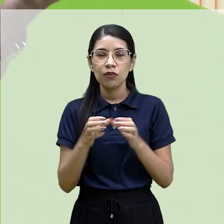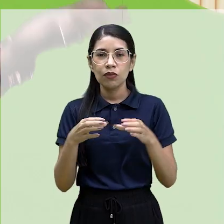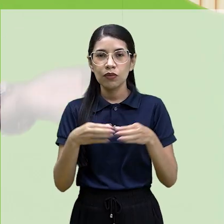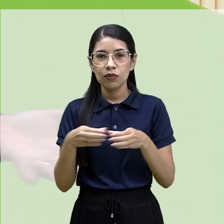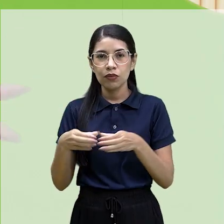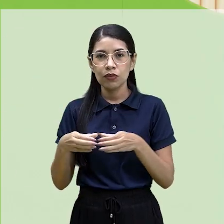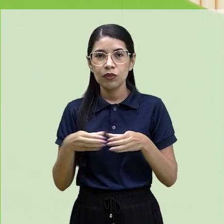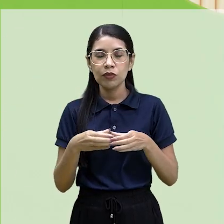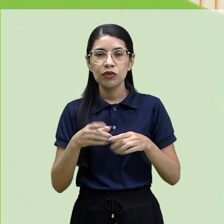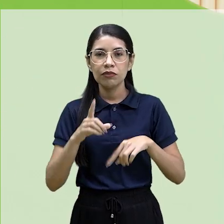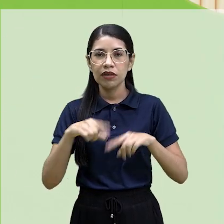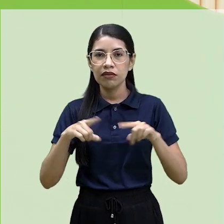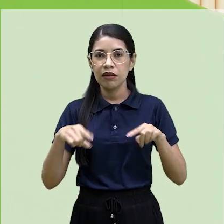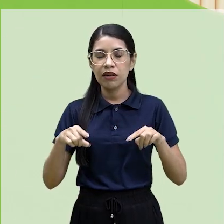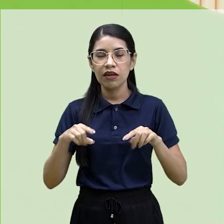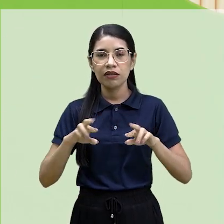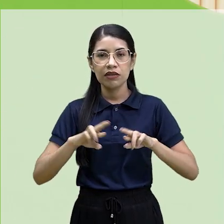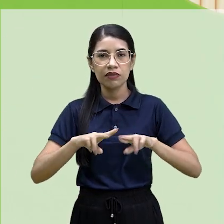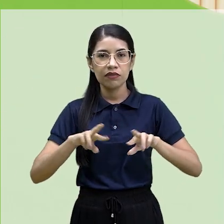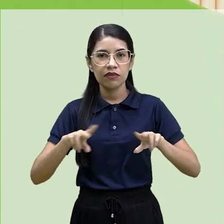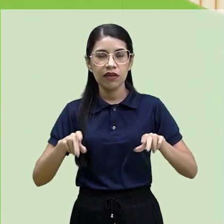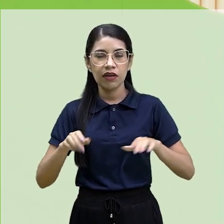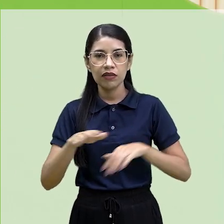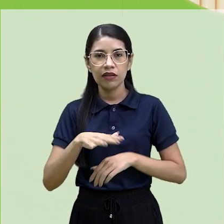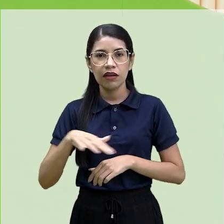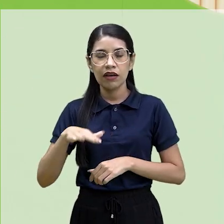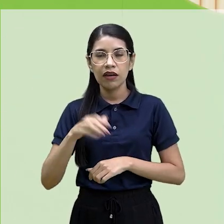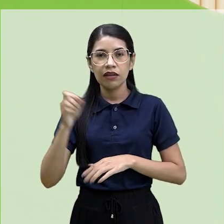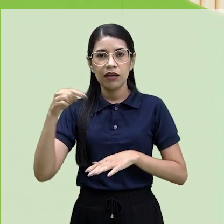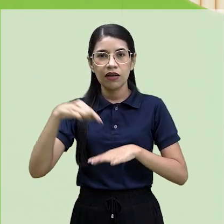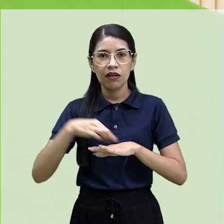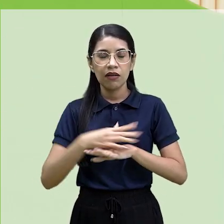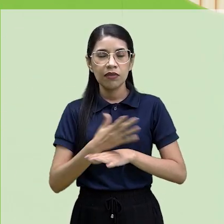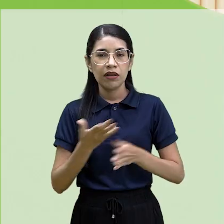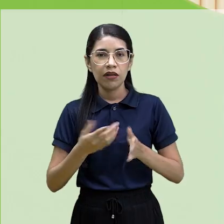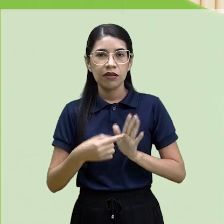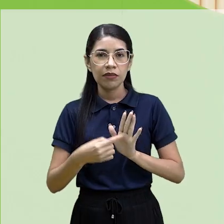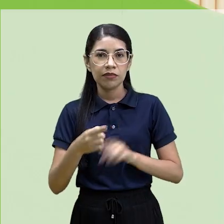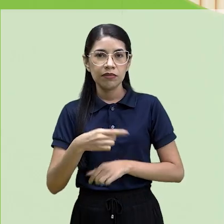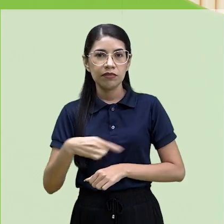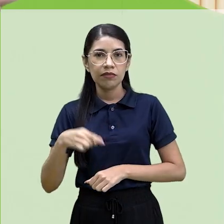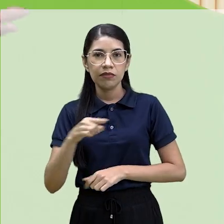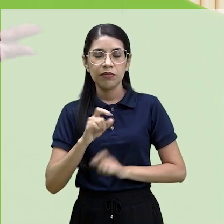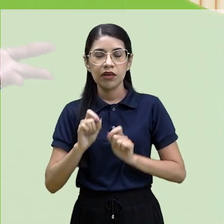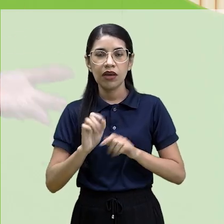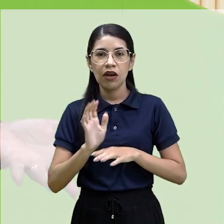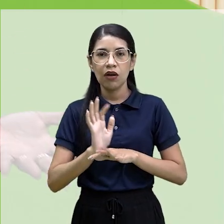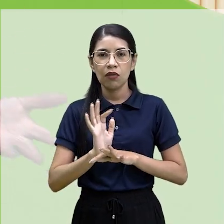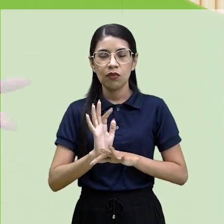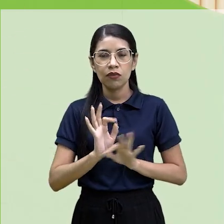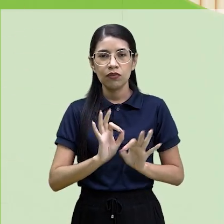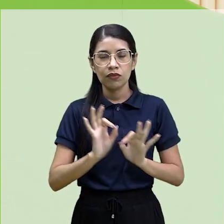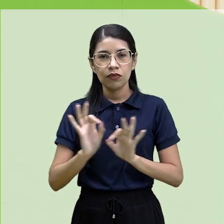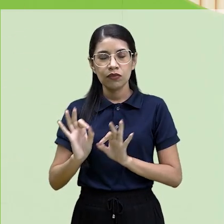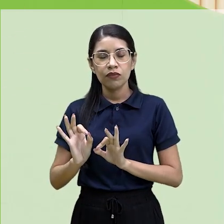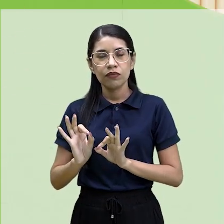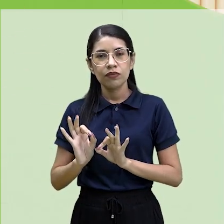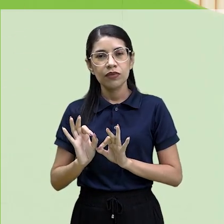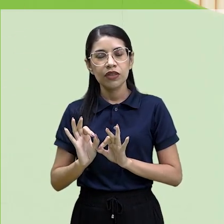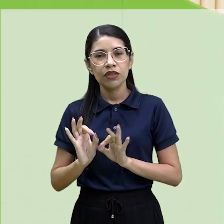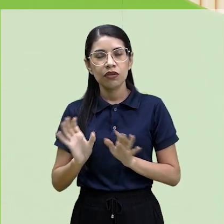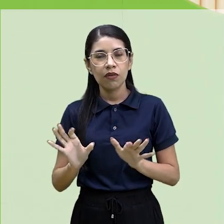de aparatos importantes da óptica. E trago para vocês agora a física com